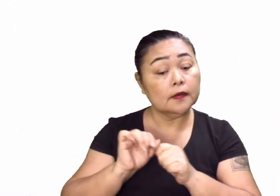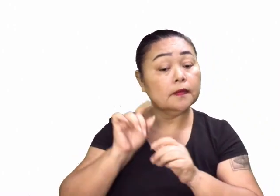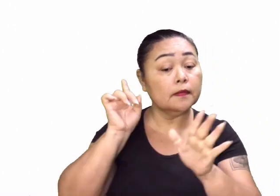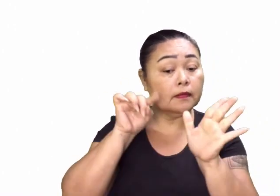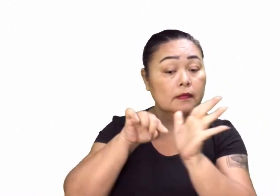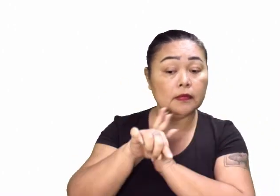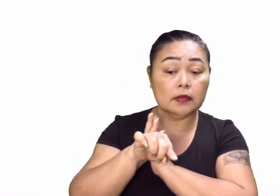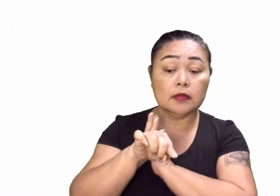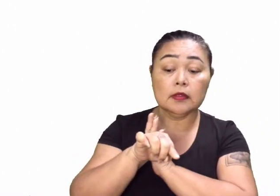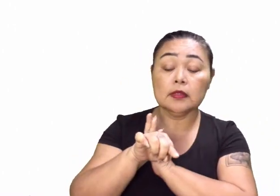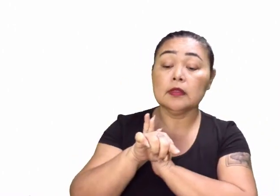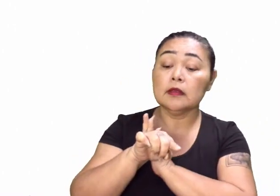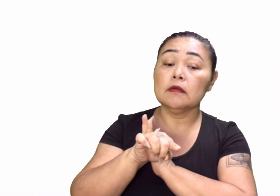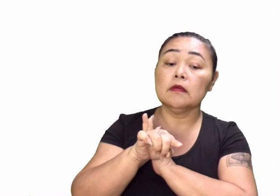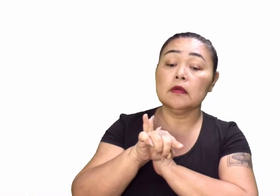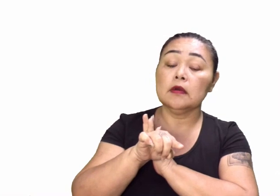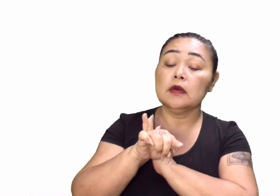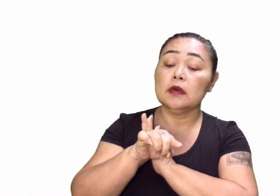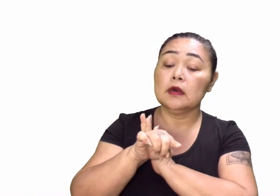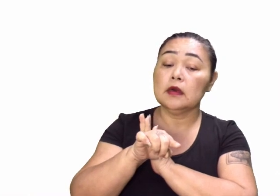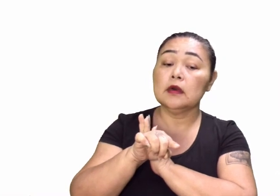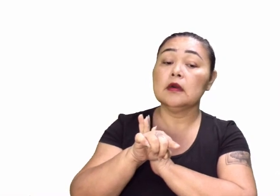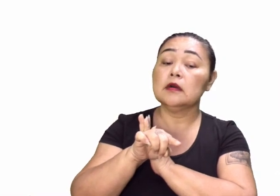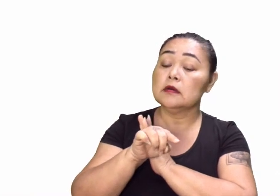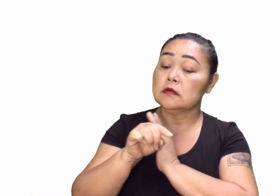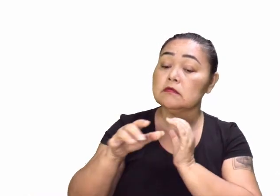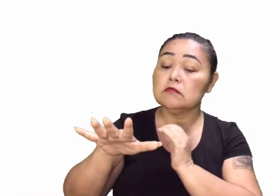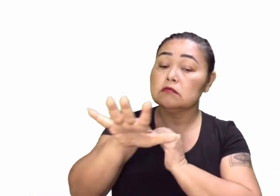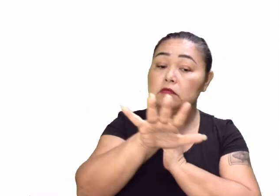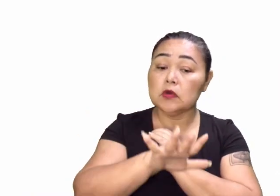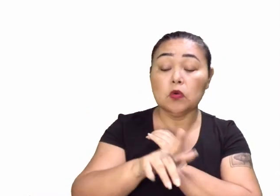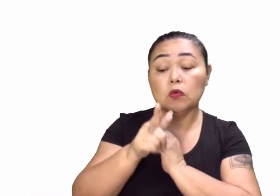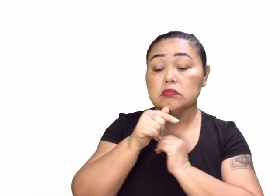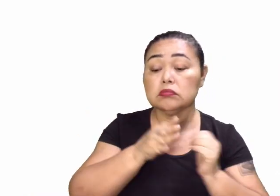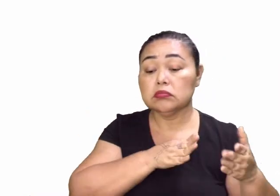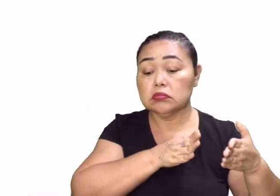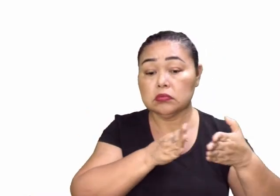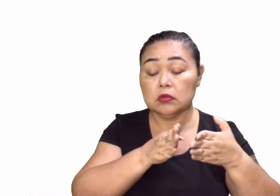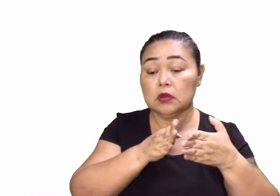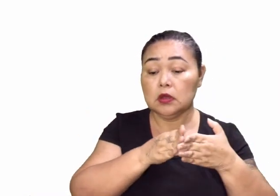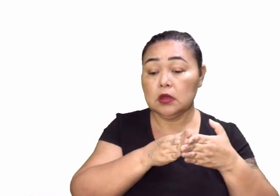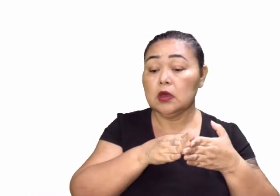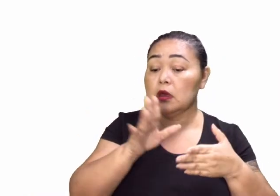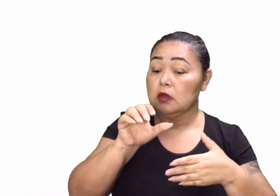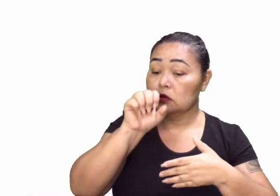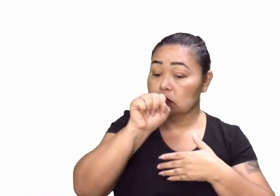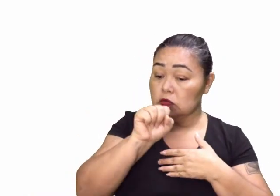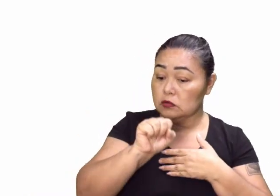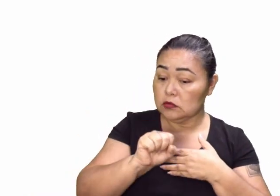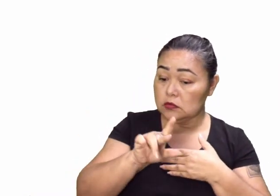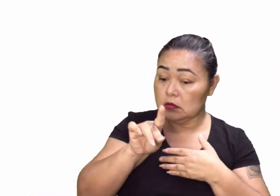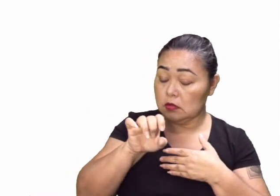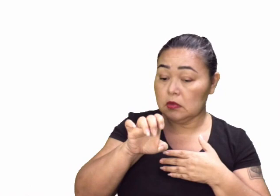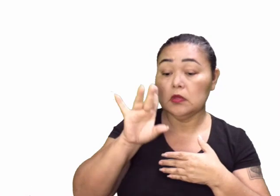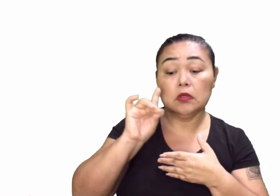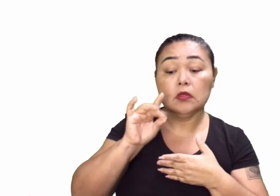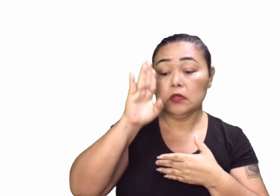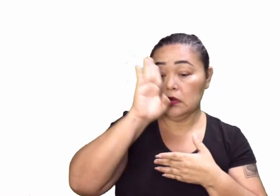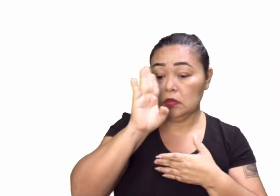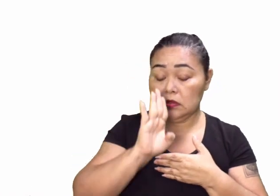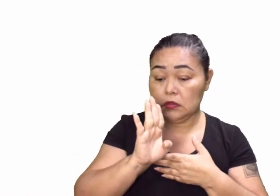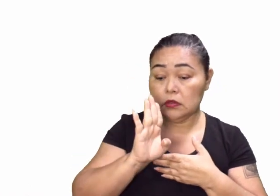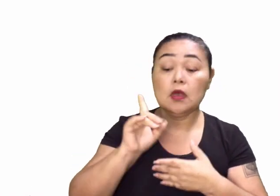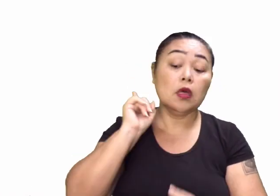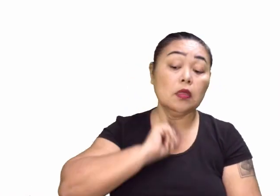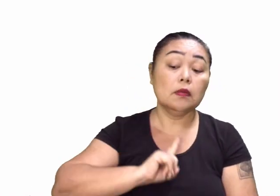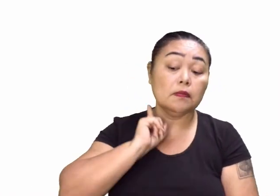questão dizendo que a Bacia do São Francisco, né? O Rio São Francisco nasce no Sudeste brasileiro? Isso é verdade, né?